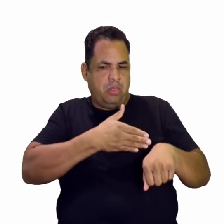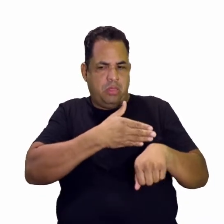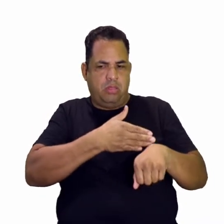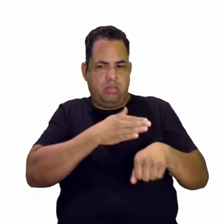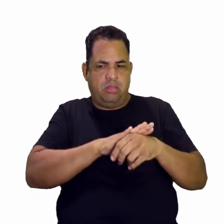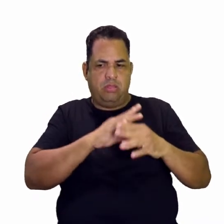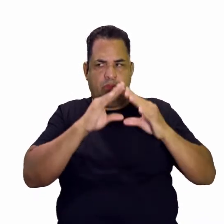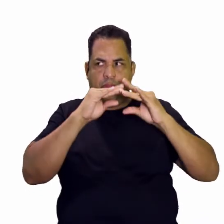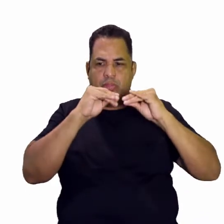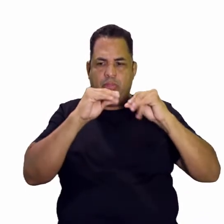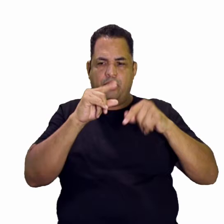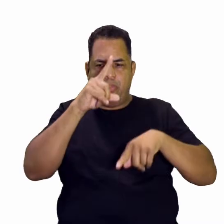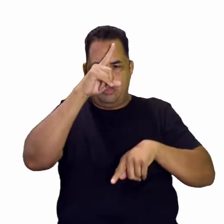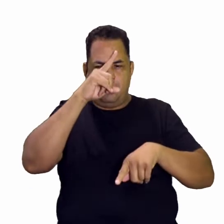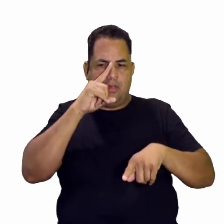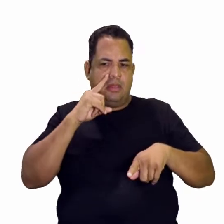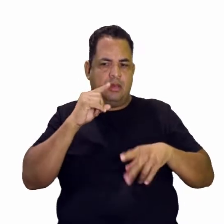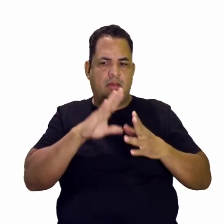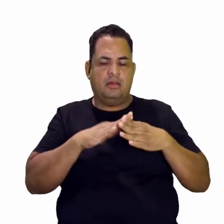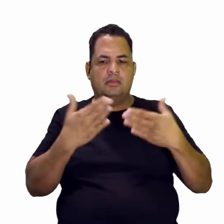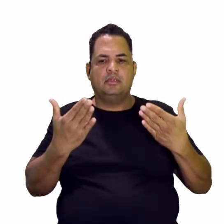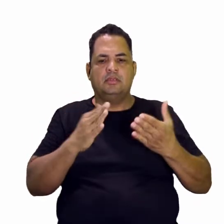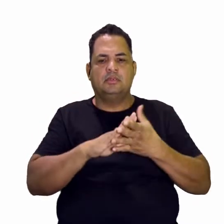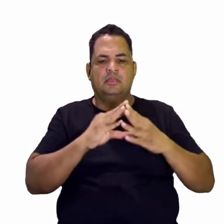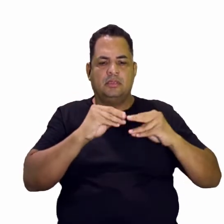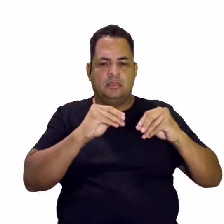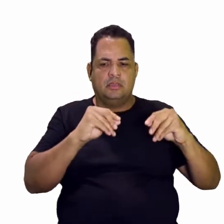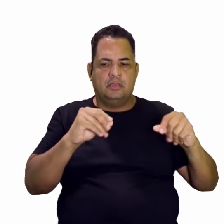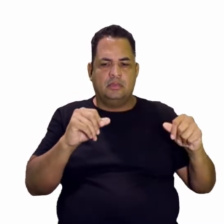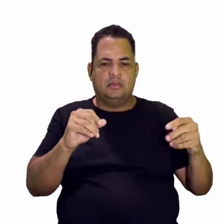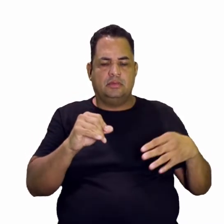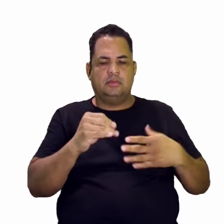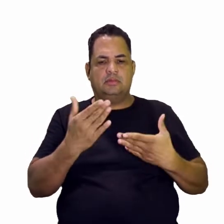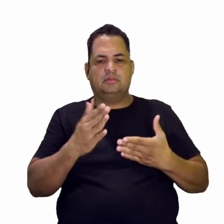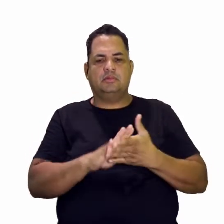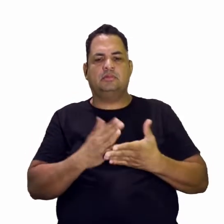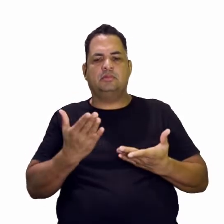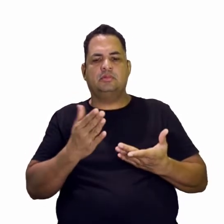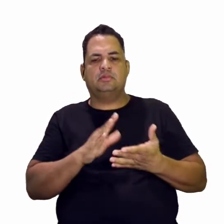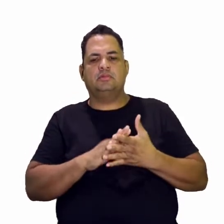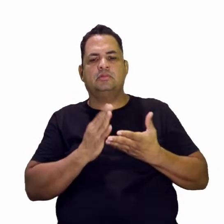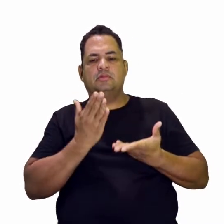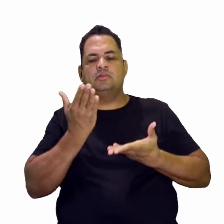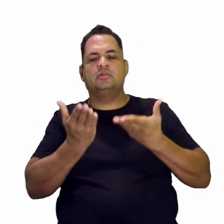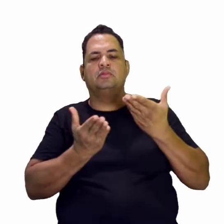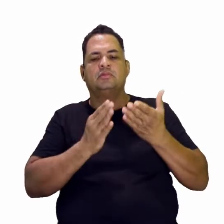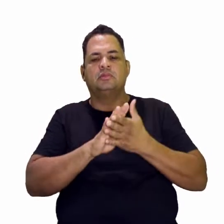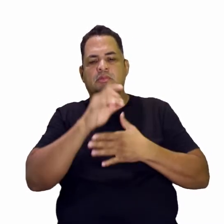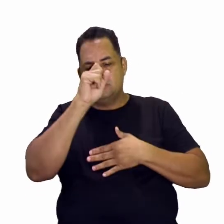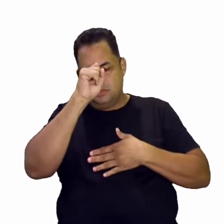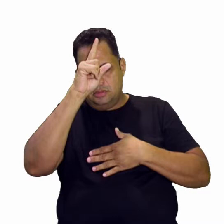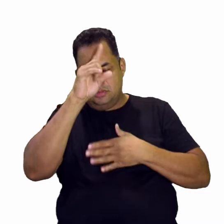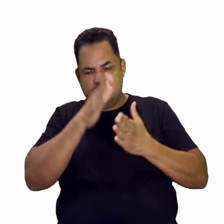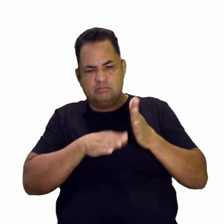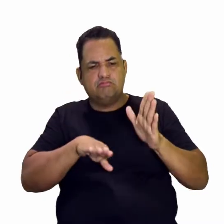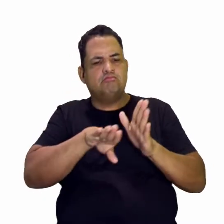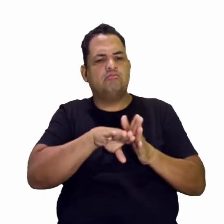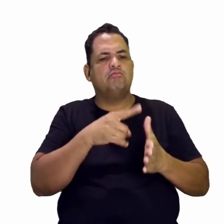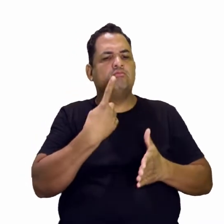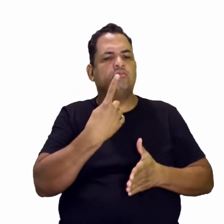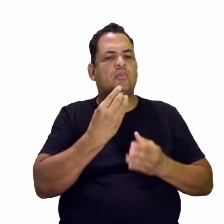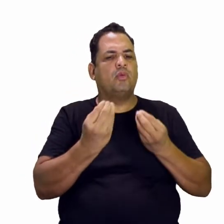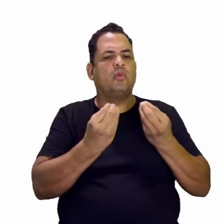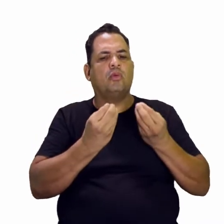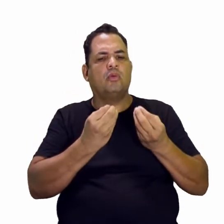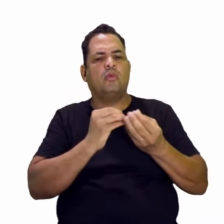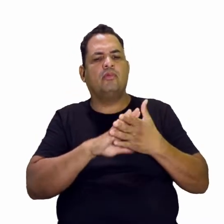tá bom? Então, a primeira coisa que é quando você chega num pronto atendimento, se tiver um corte,